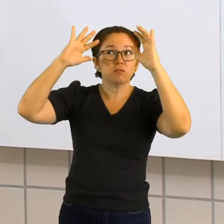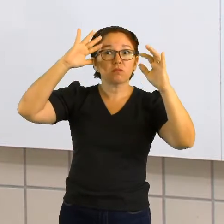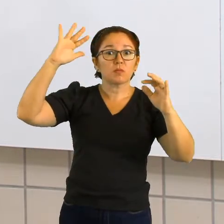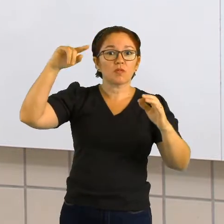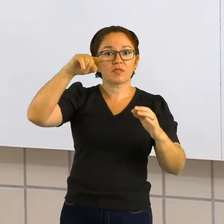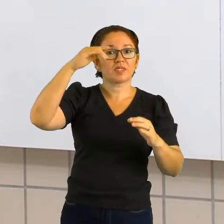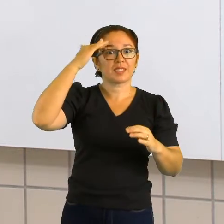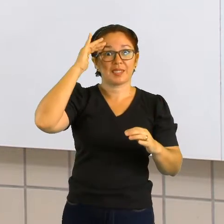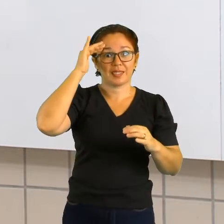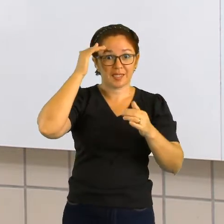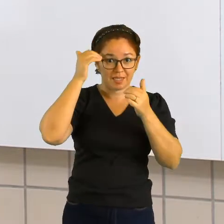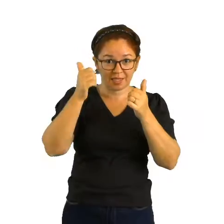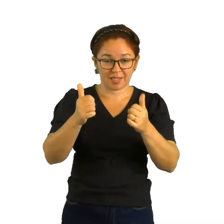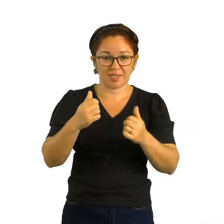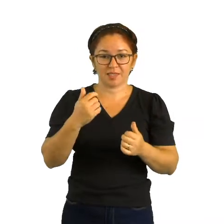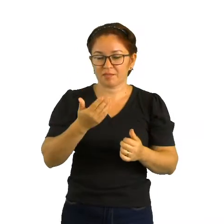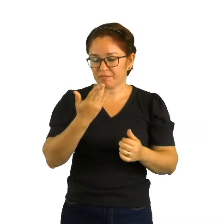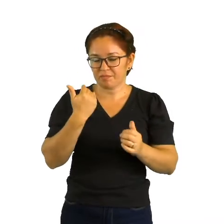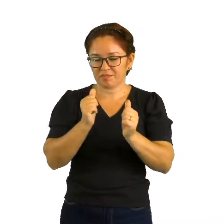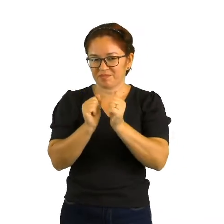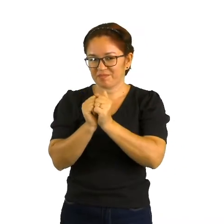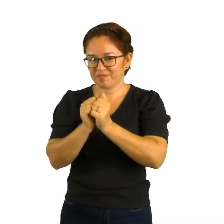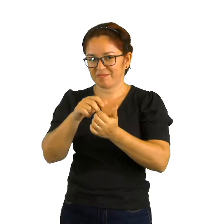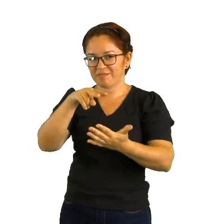ter. Vamos lá acompanhar a leitura.